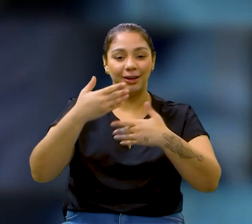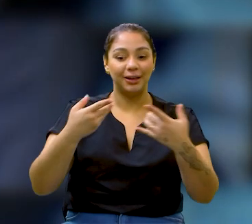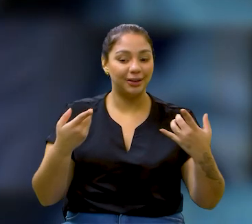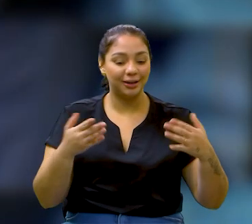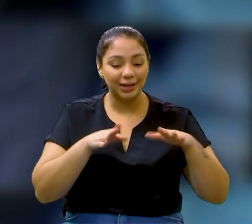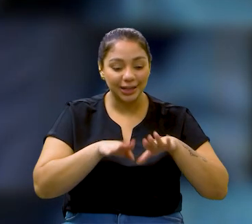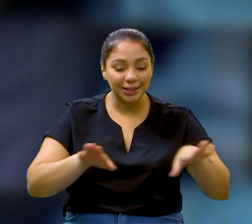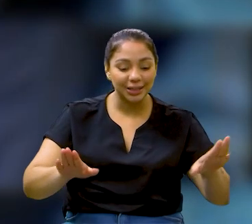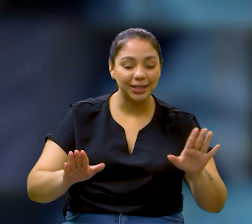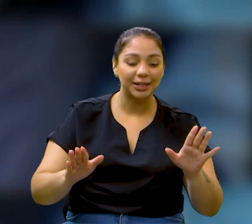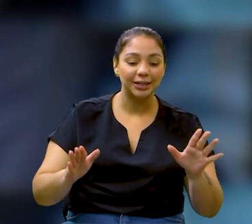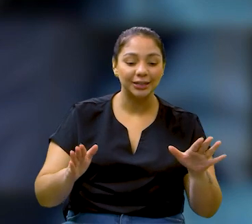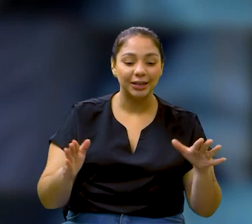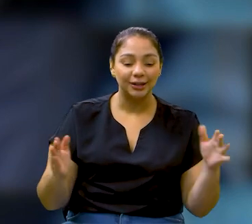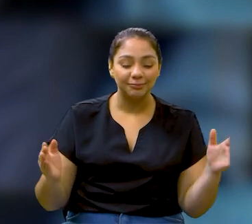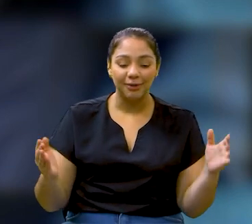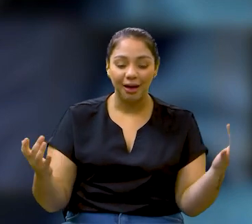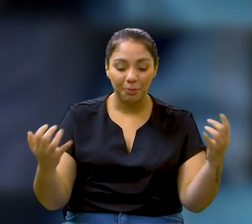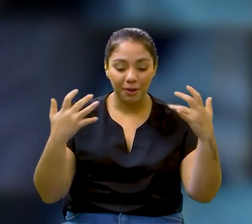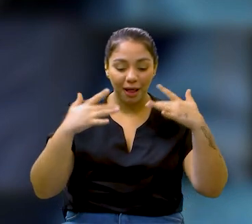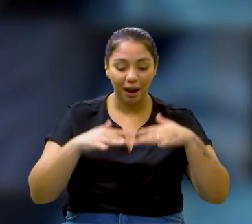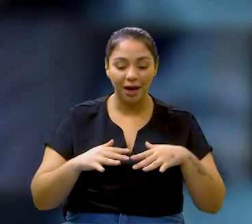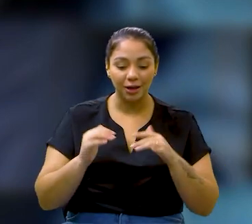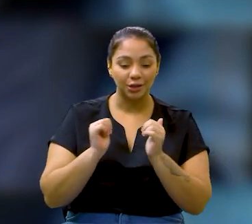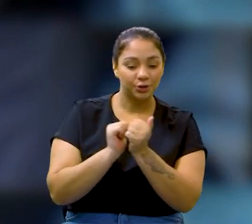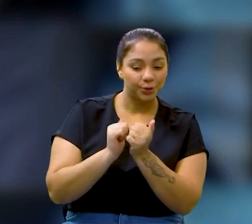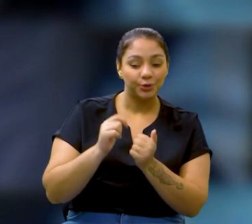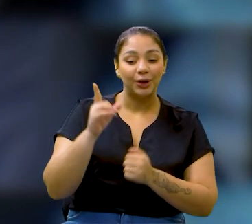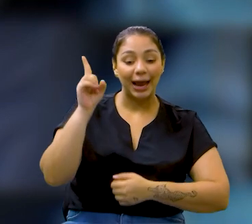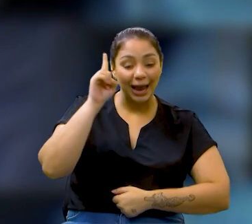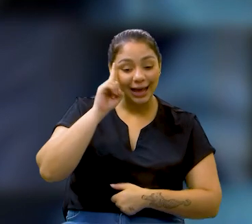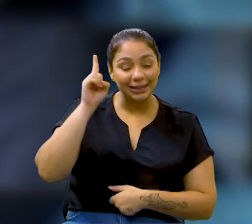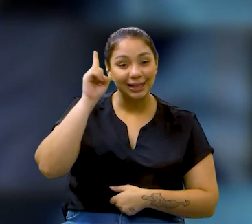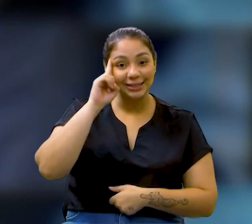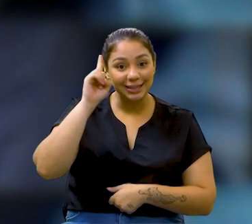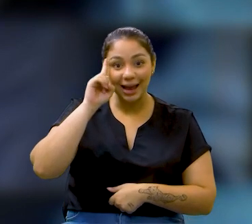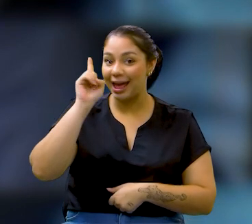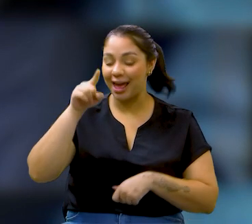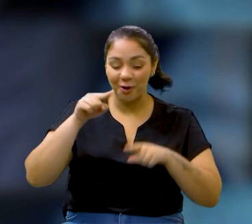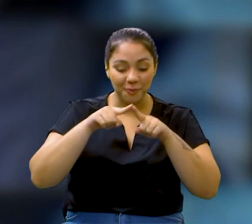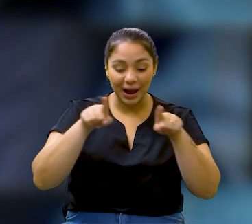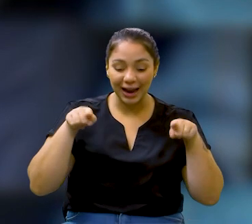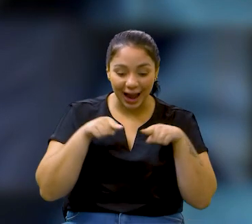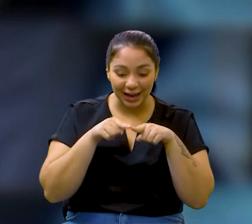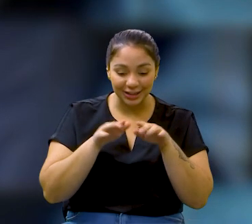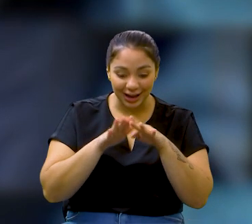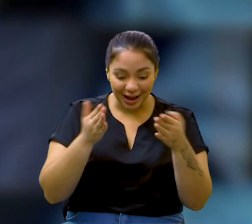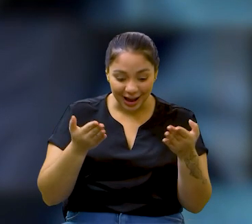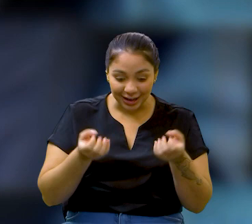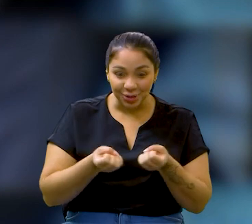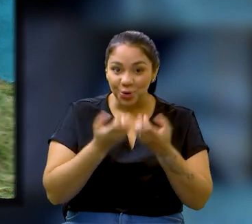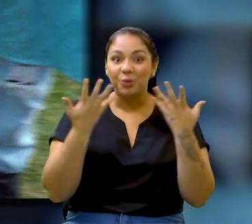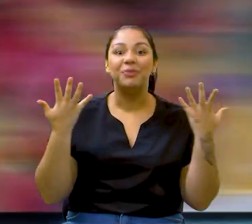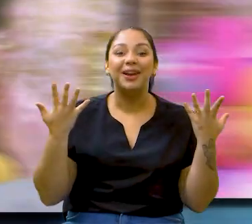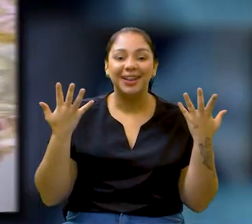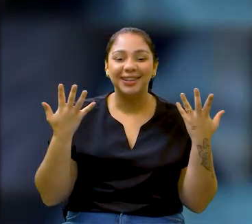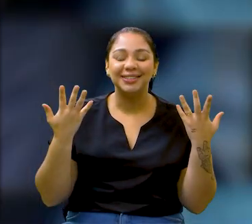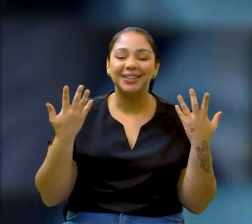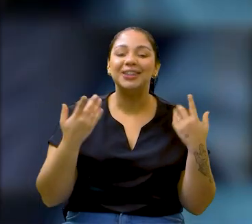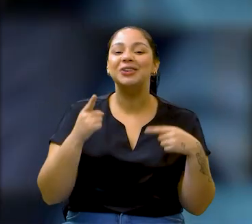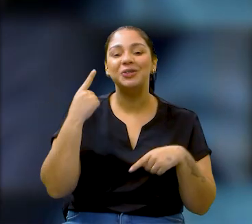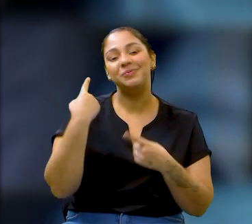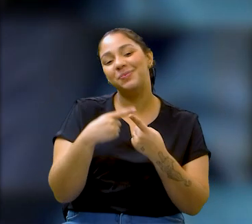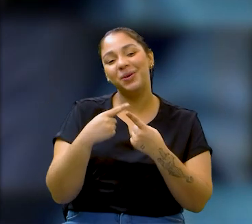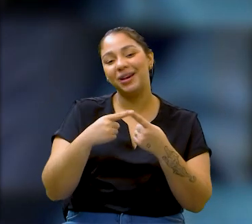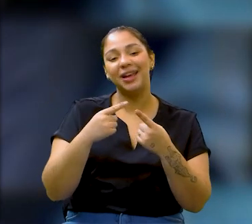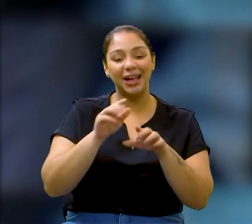né? Com as crianças aqui. A gente cada dia é uma caixinha de surpresa, porque essas crianças